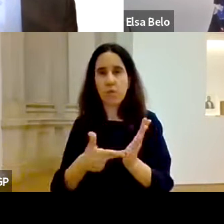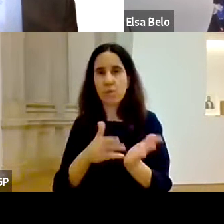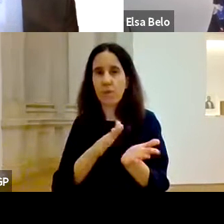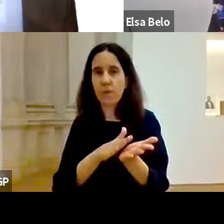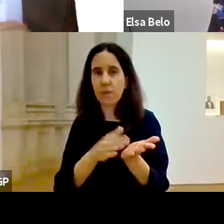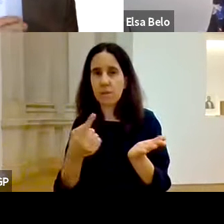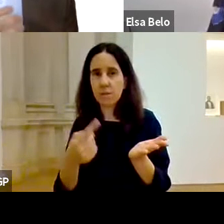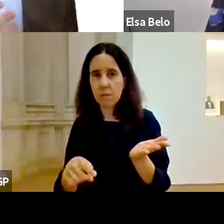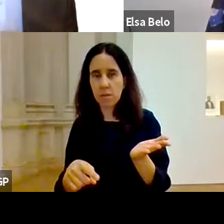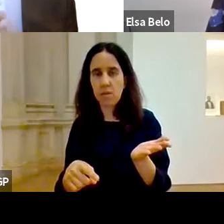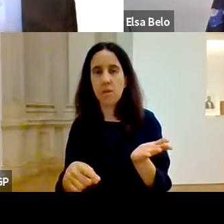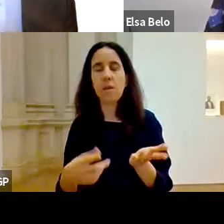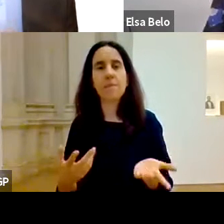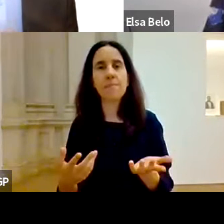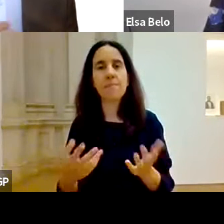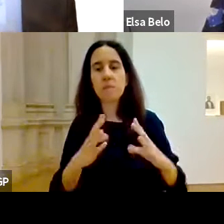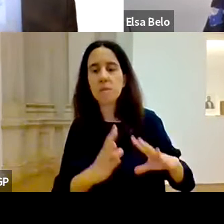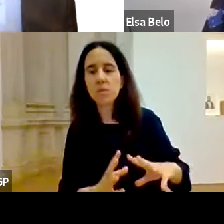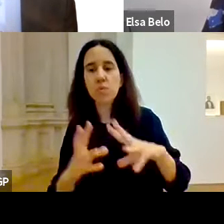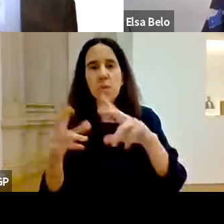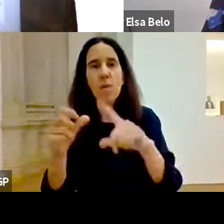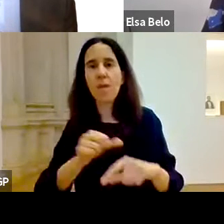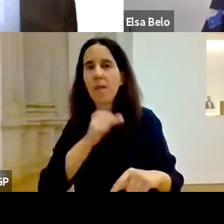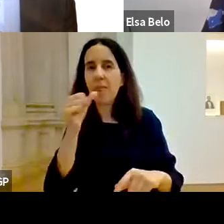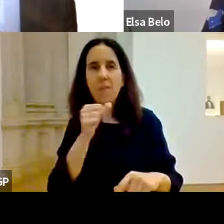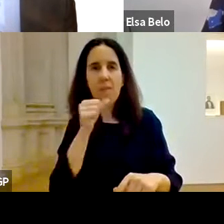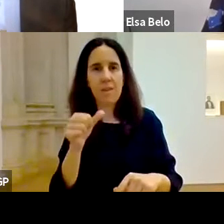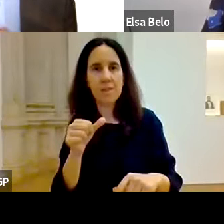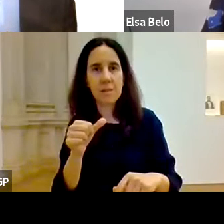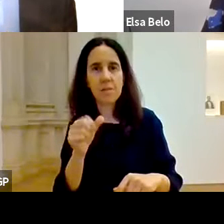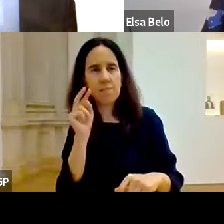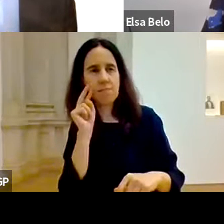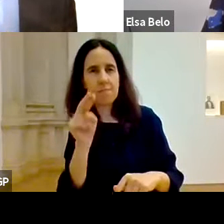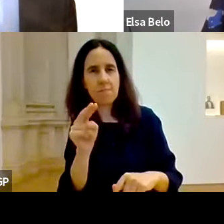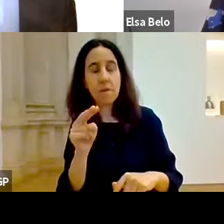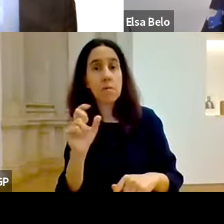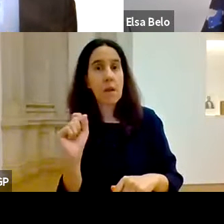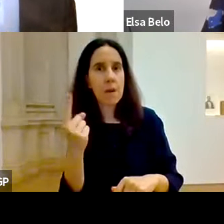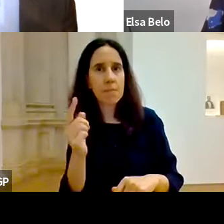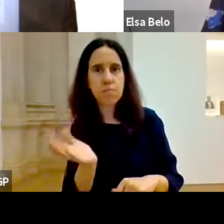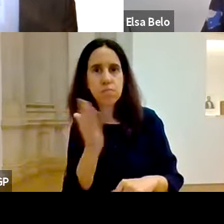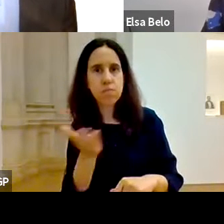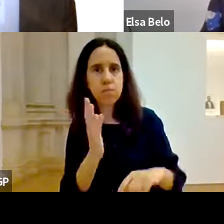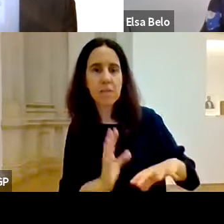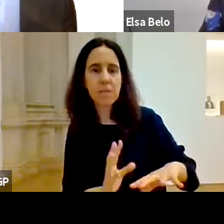que a evolução constante que temos assistido e a rapidez com que esta evolução